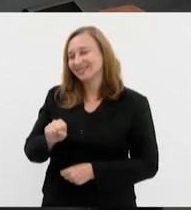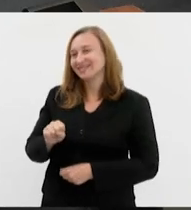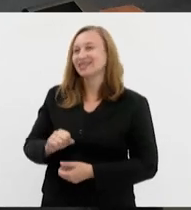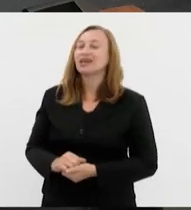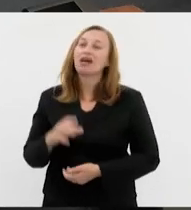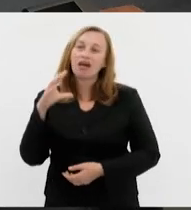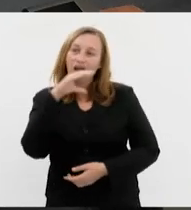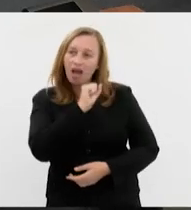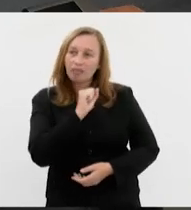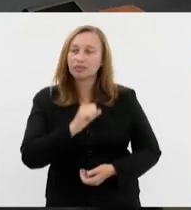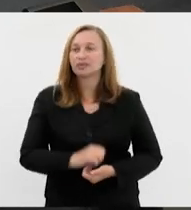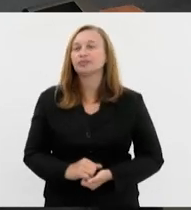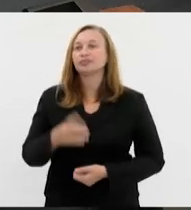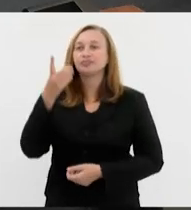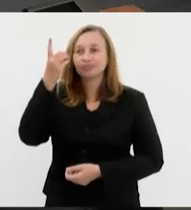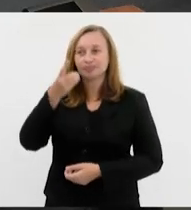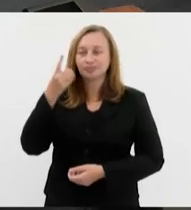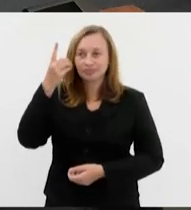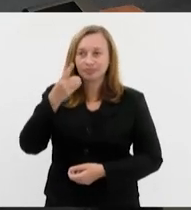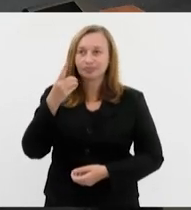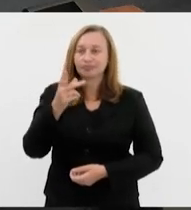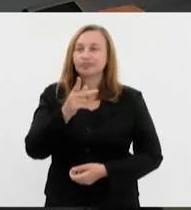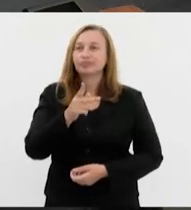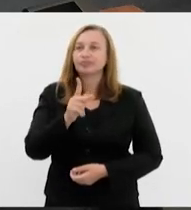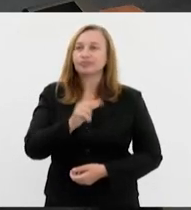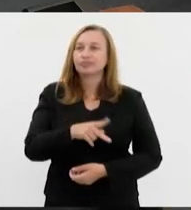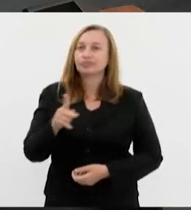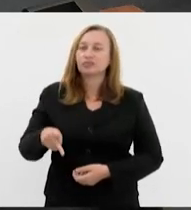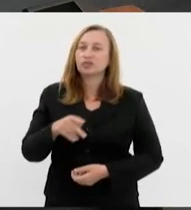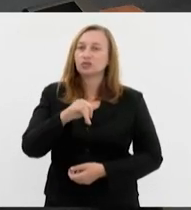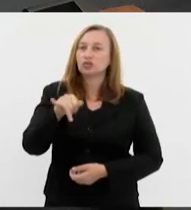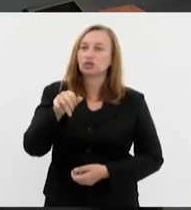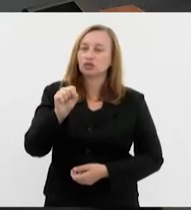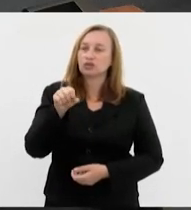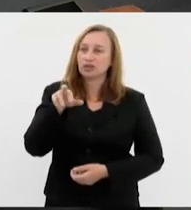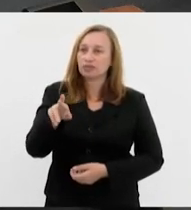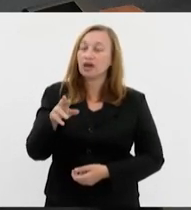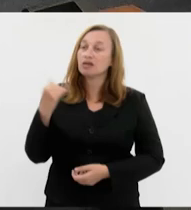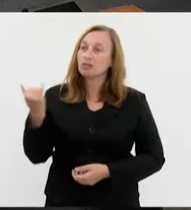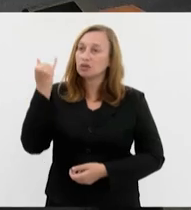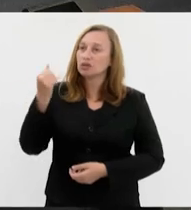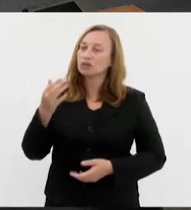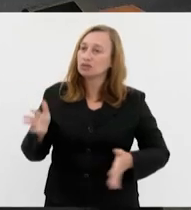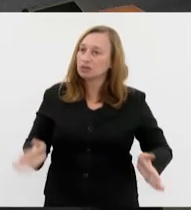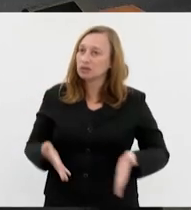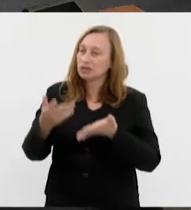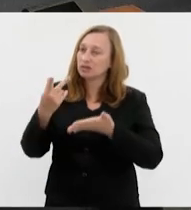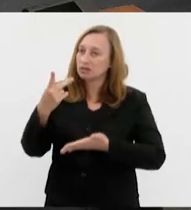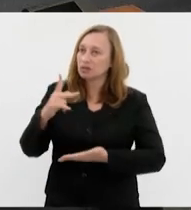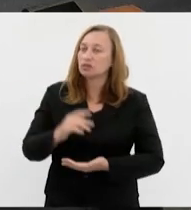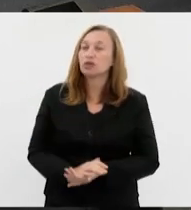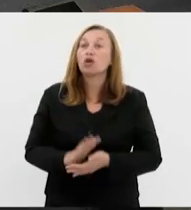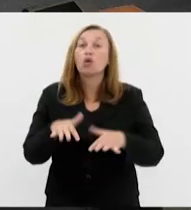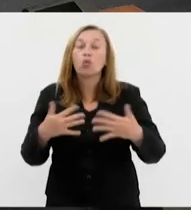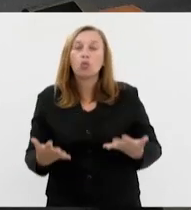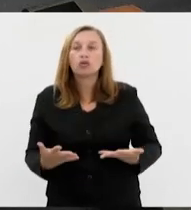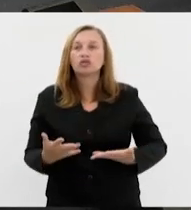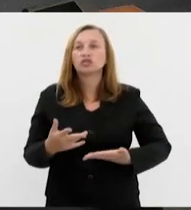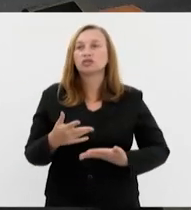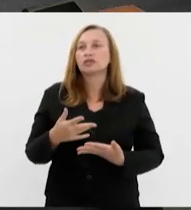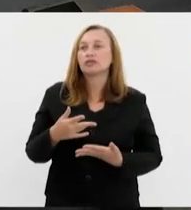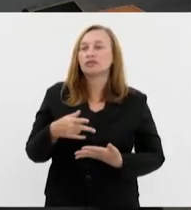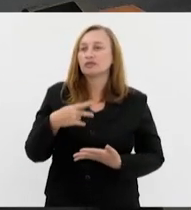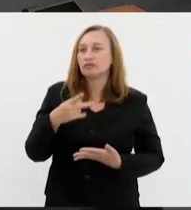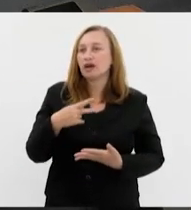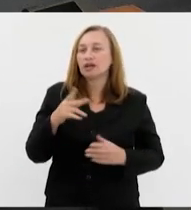Muito rápido, deputado professor Josemar, muito importante a sua iniciativa, afinal de contas, quando a gente trata